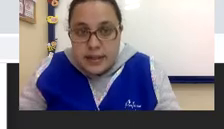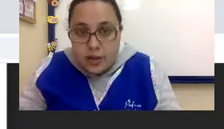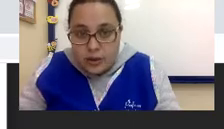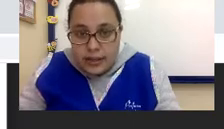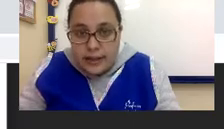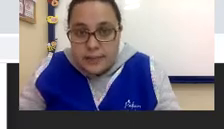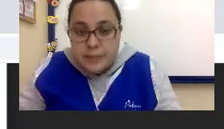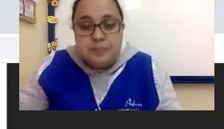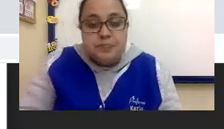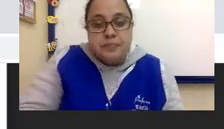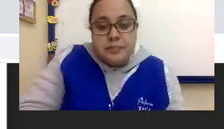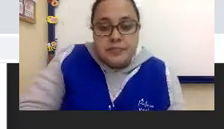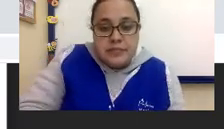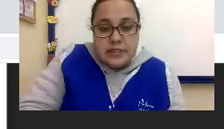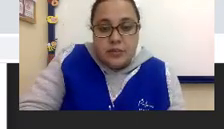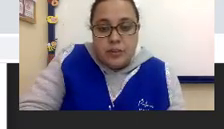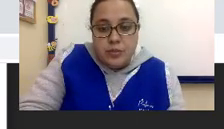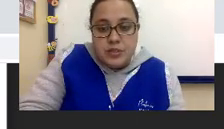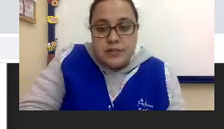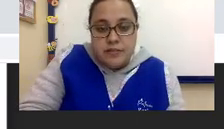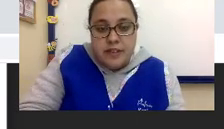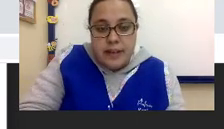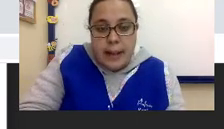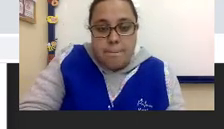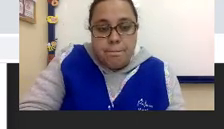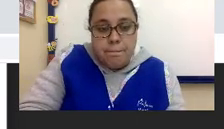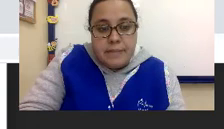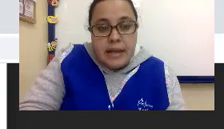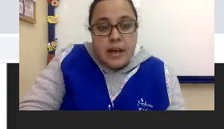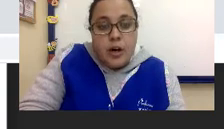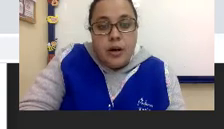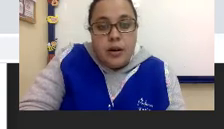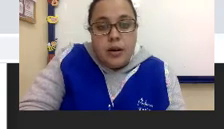intestinais. Ok? Então, vamos ver lá.